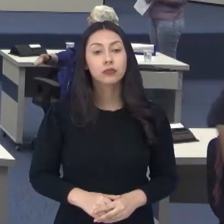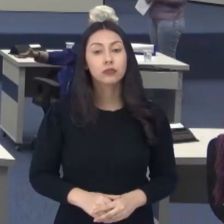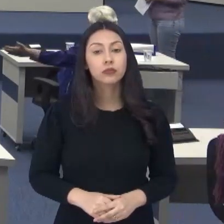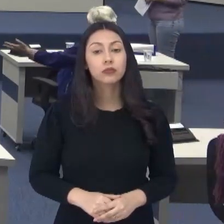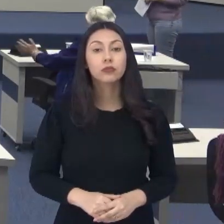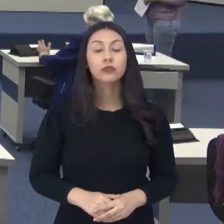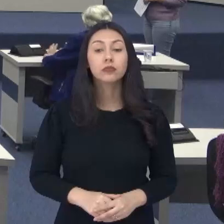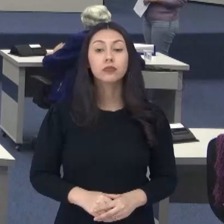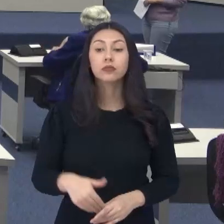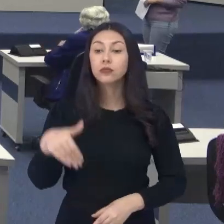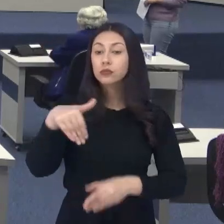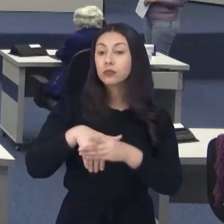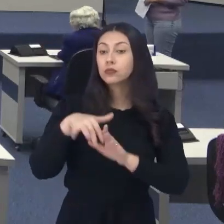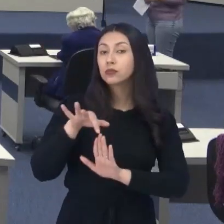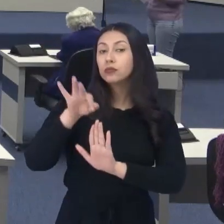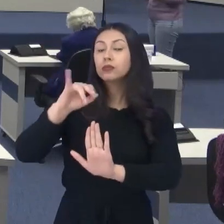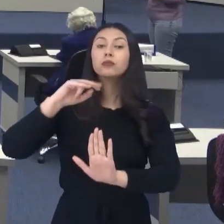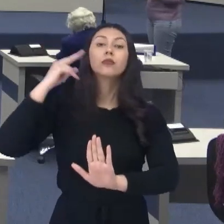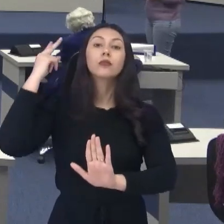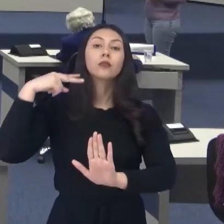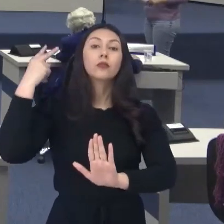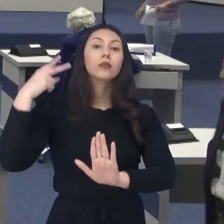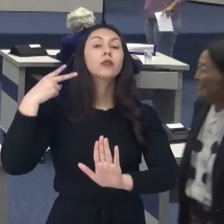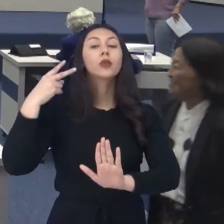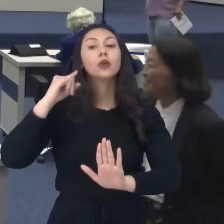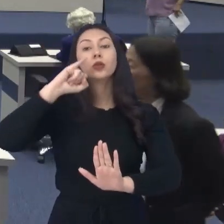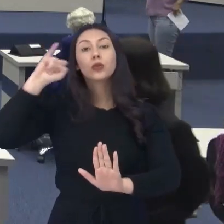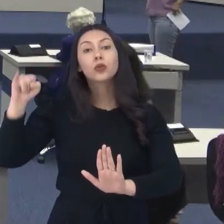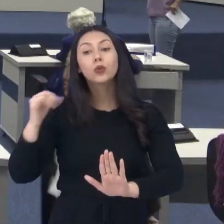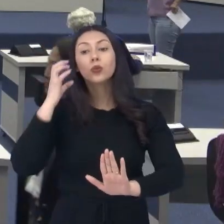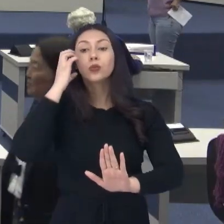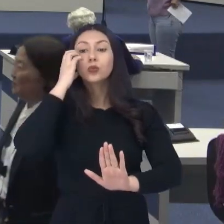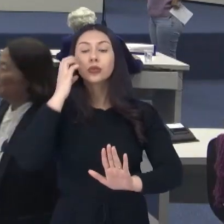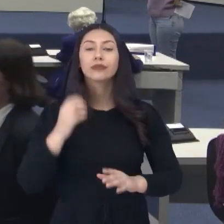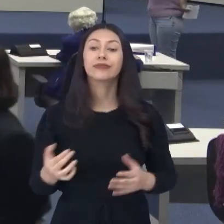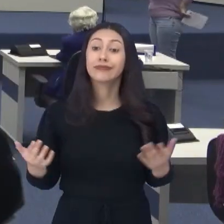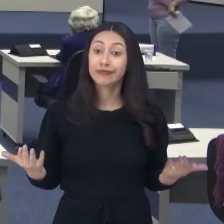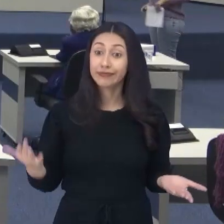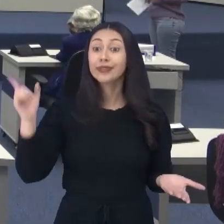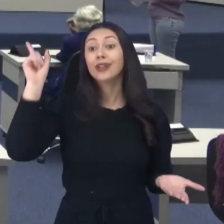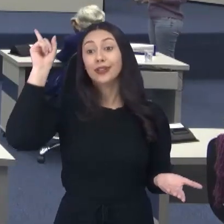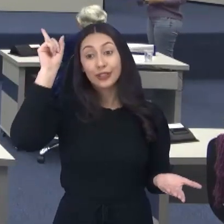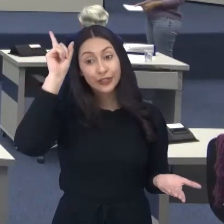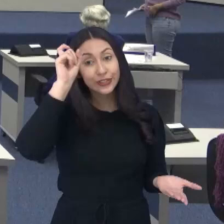Encaminhamento de votação, a vereadora Juliana Fraga. É difícil